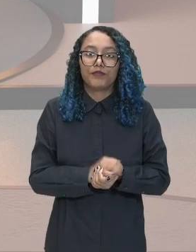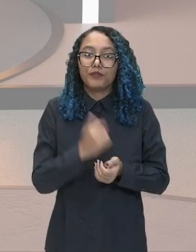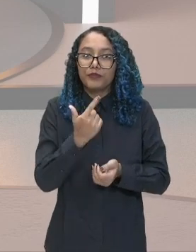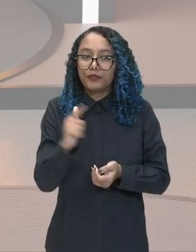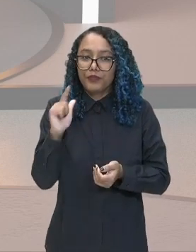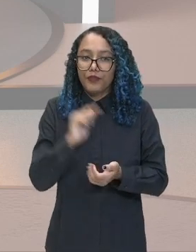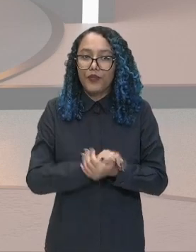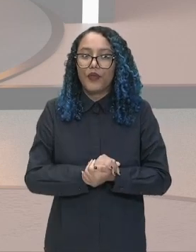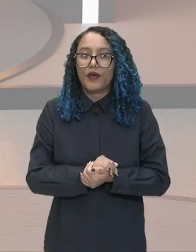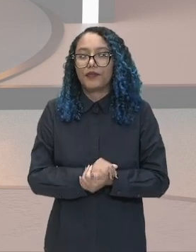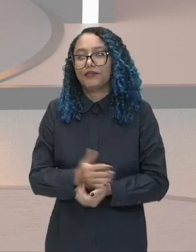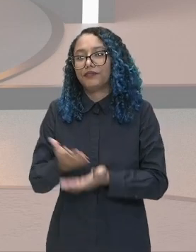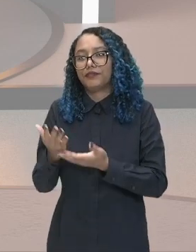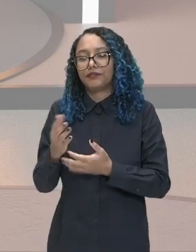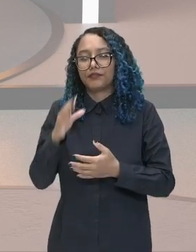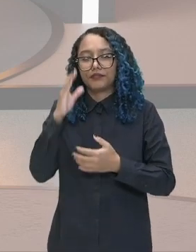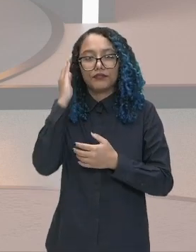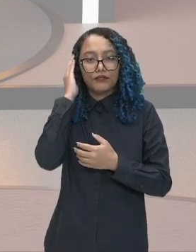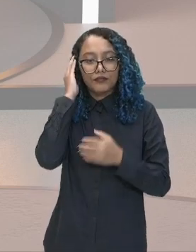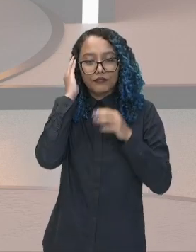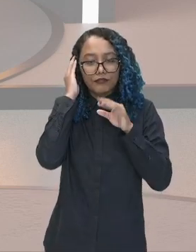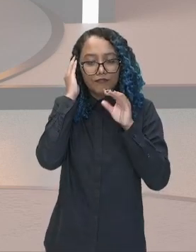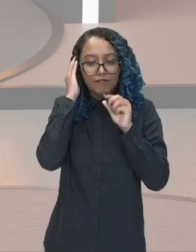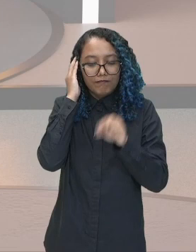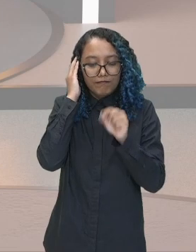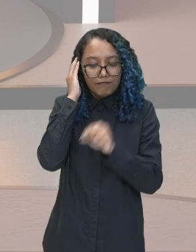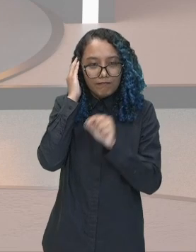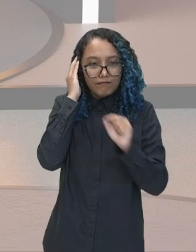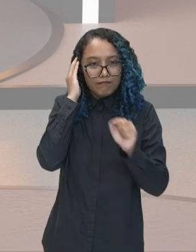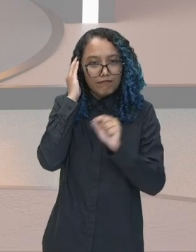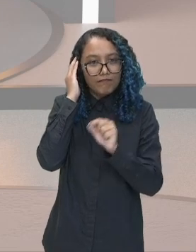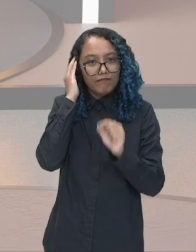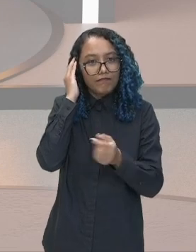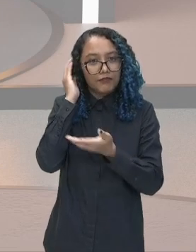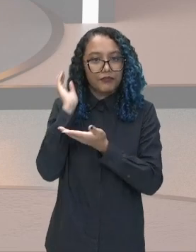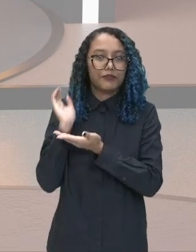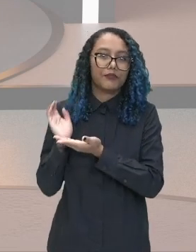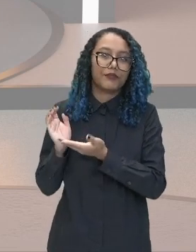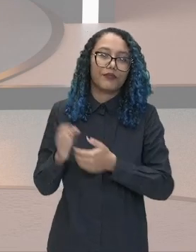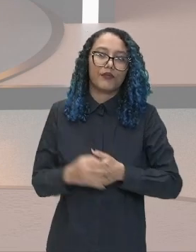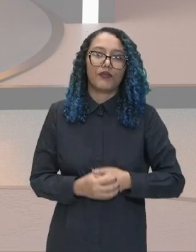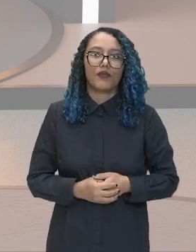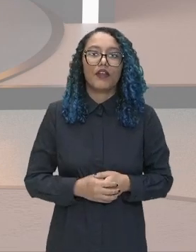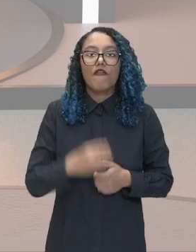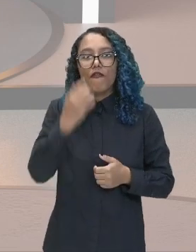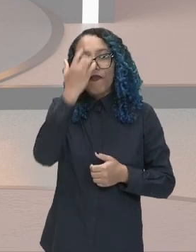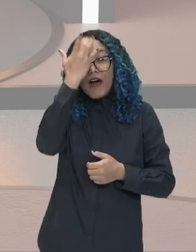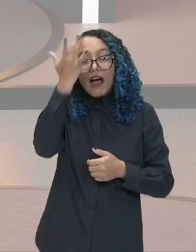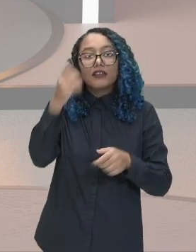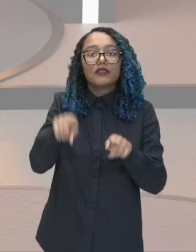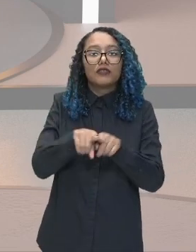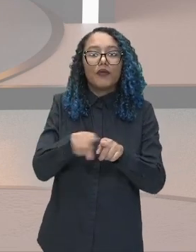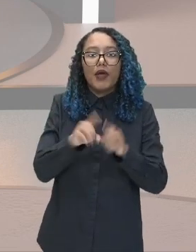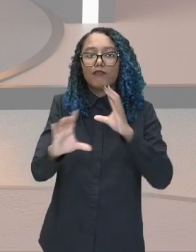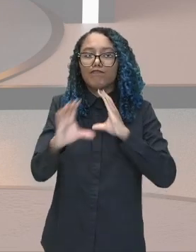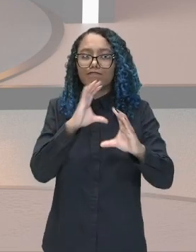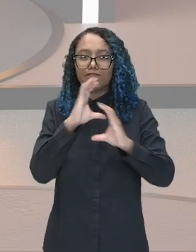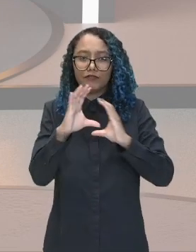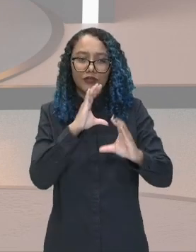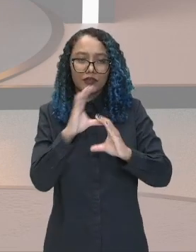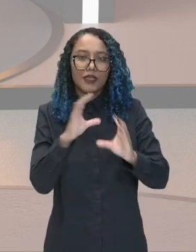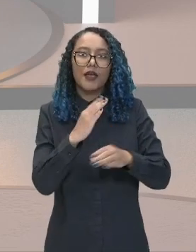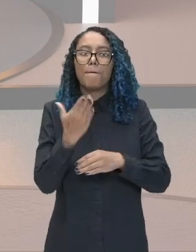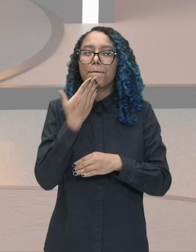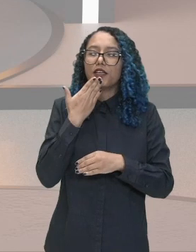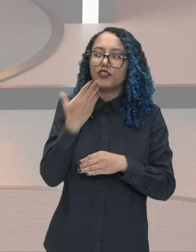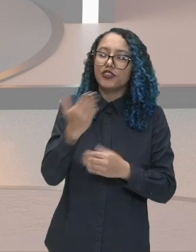então o telégrafo, que vai facilitar, né, no processo de comunicação, de encomendas, né, do